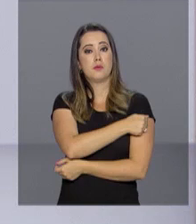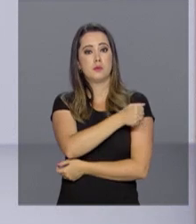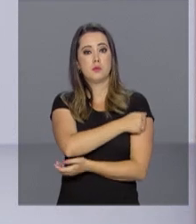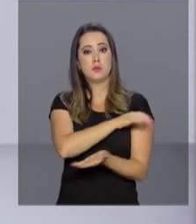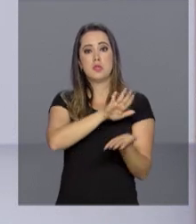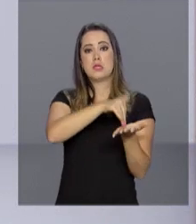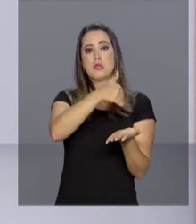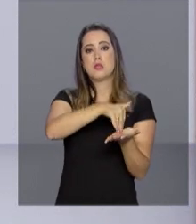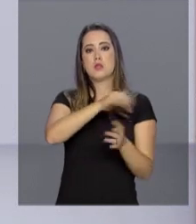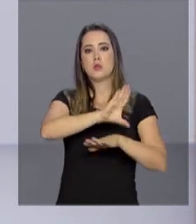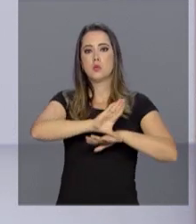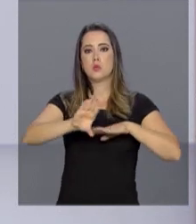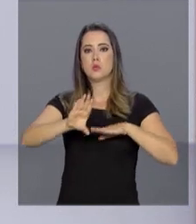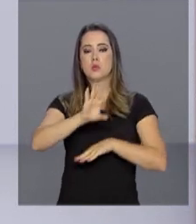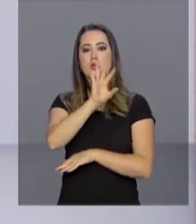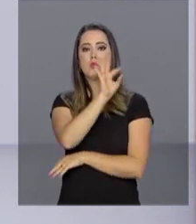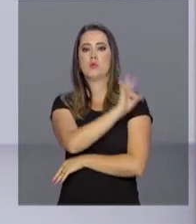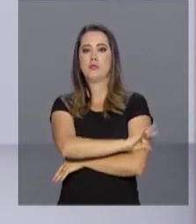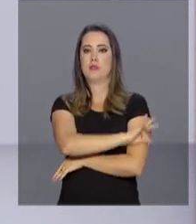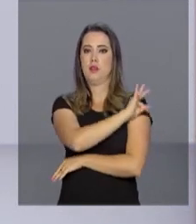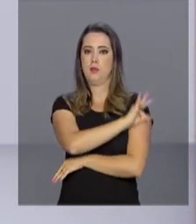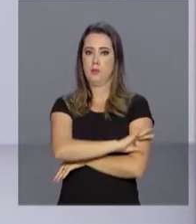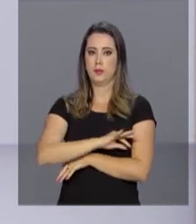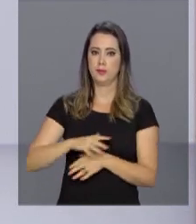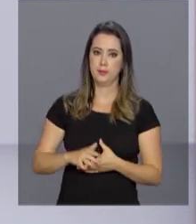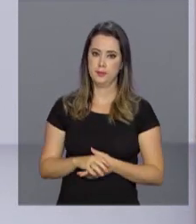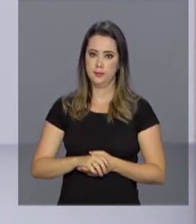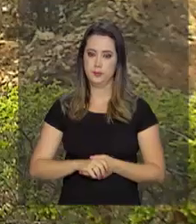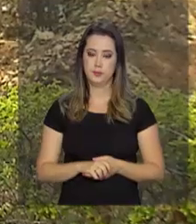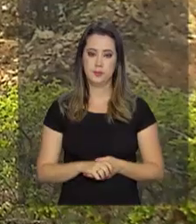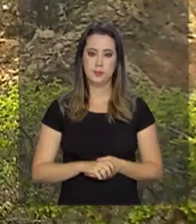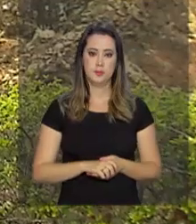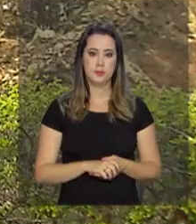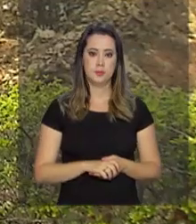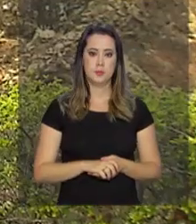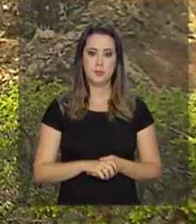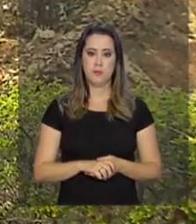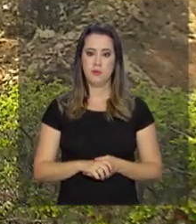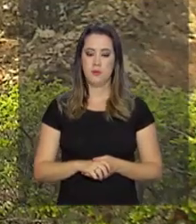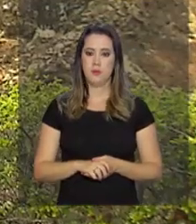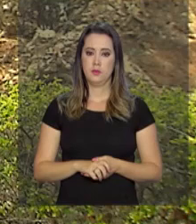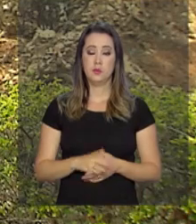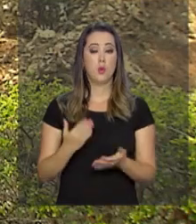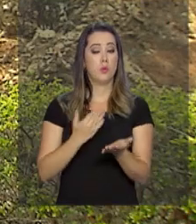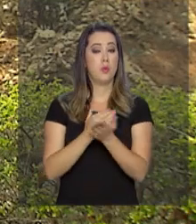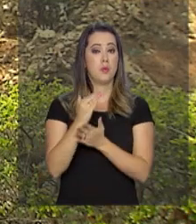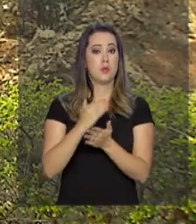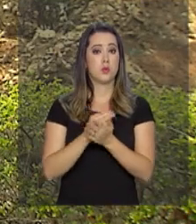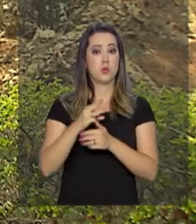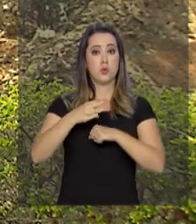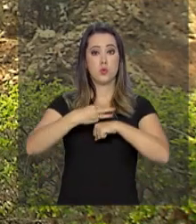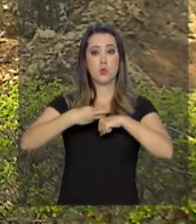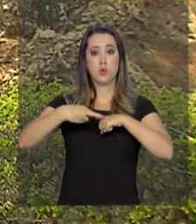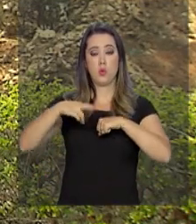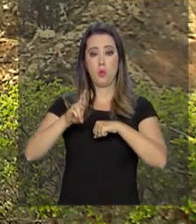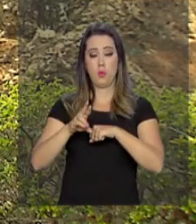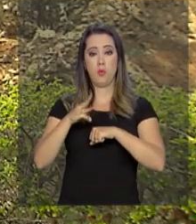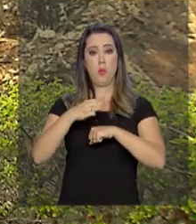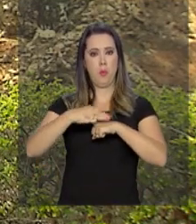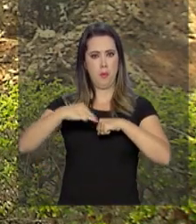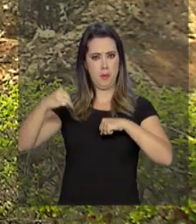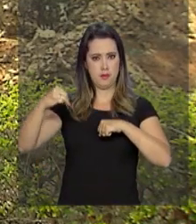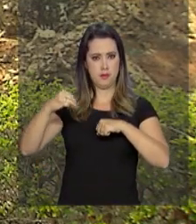alunos matriculados em cursos de escolas técnicas quando começou mestrado na universidade de